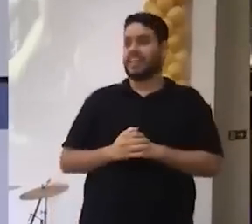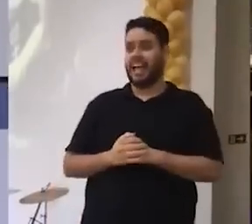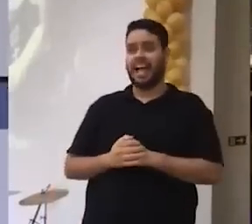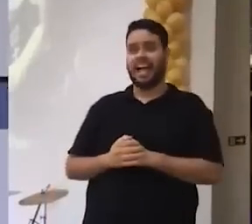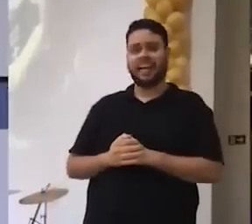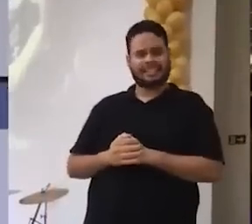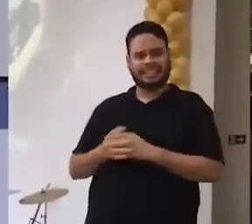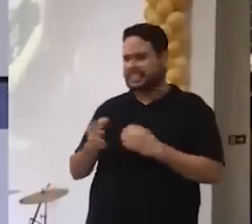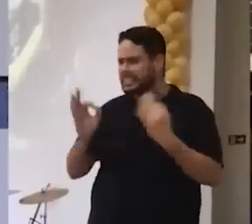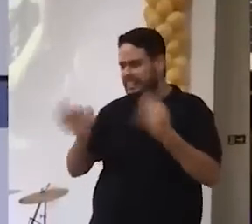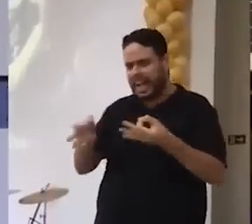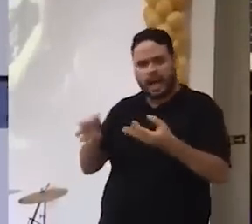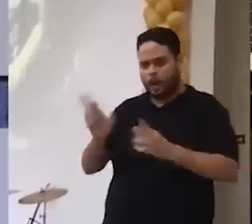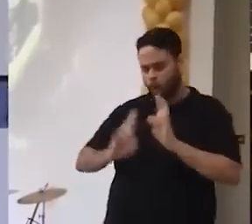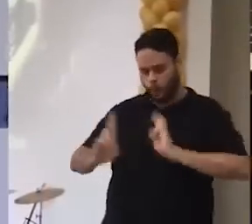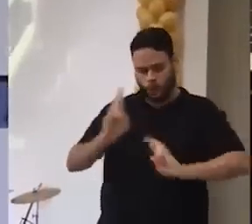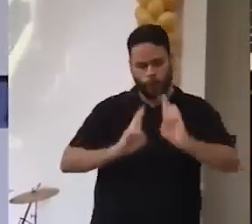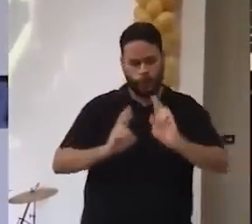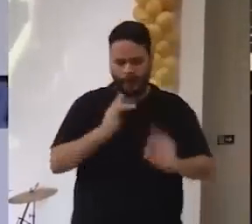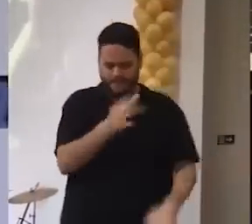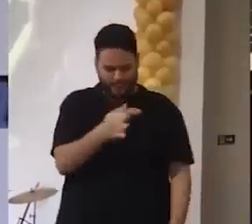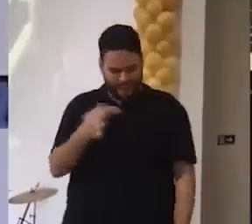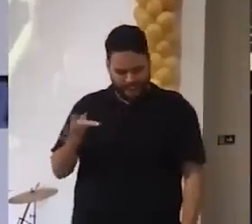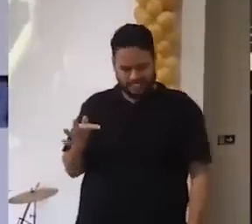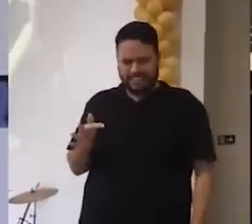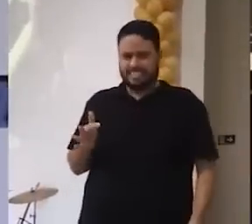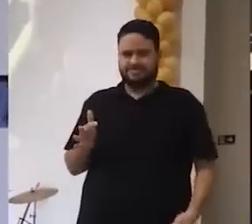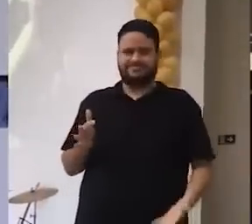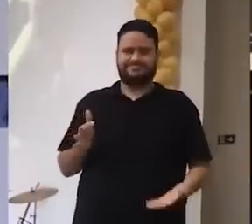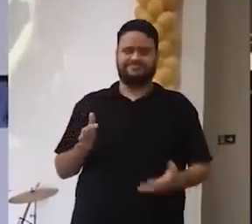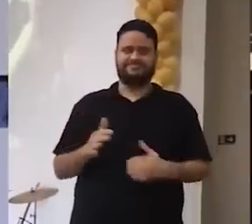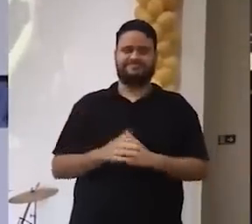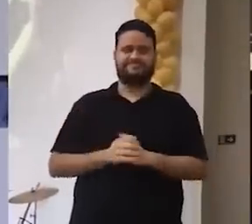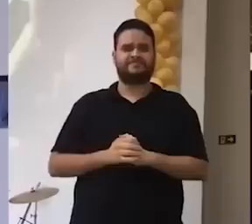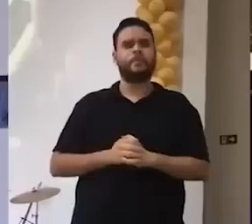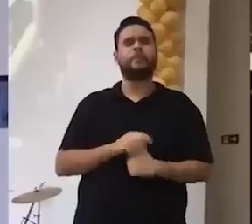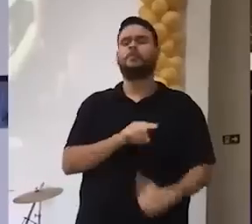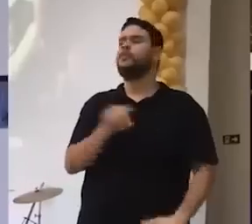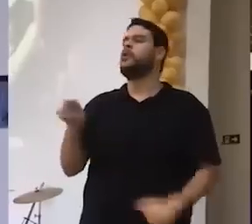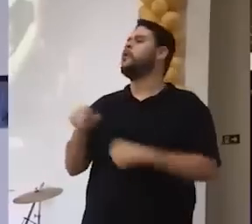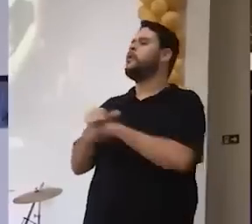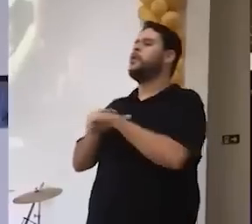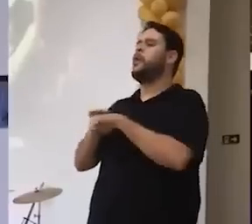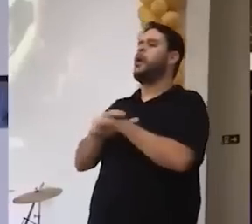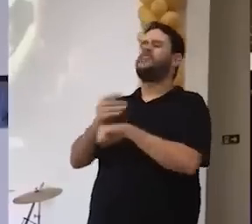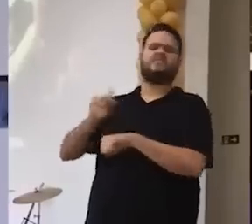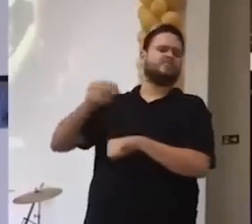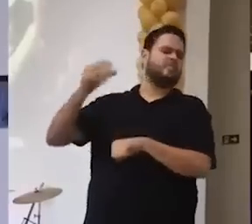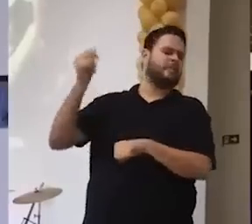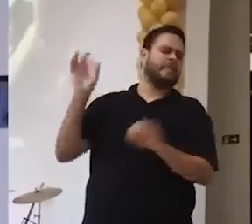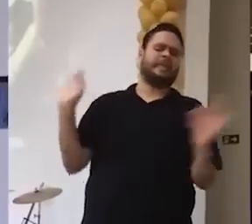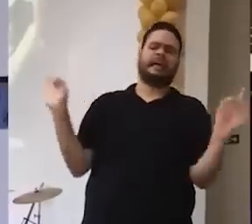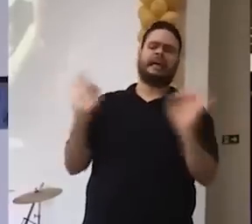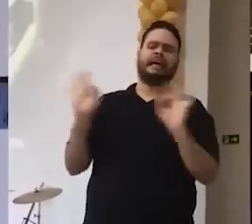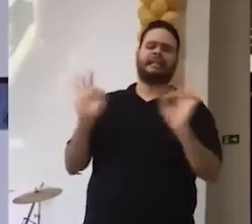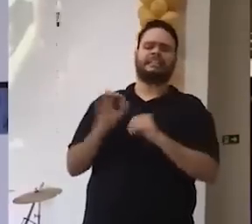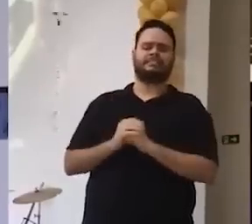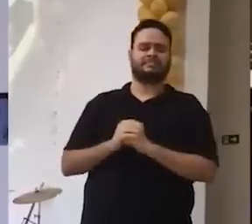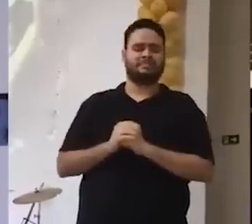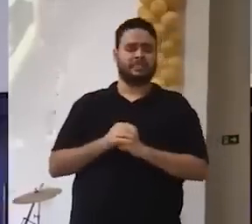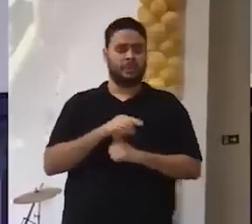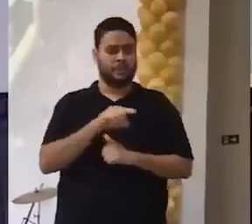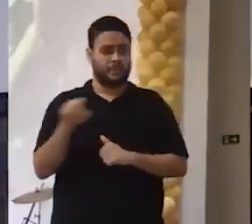acertar este relacionamento que está machucado, está ferido, que você não conversa há tempos, que você cortou do